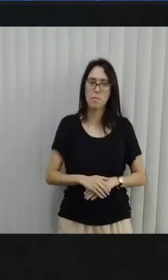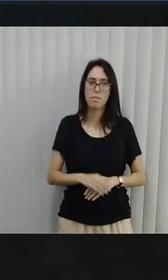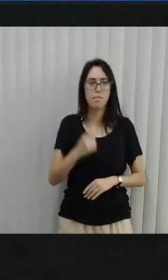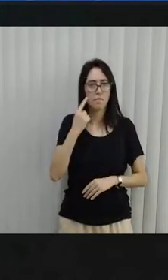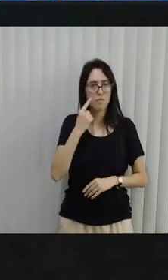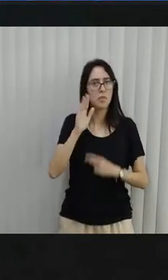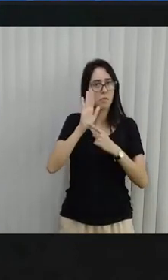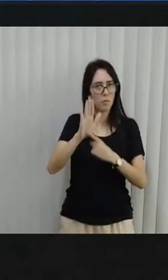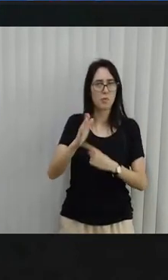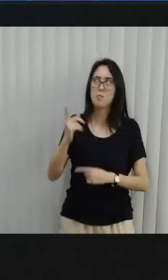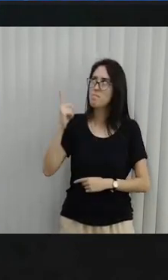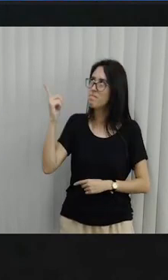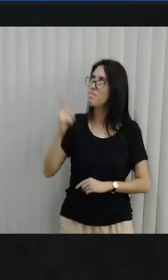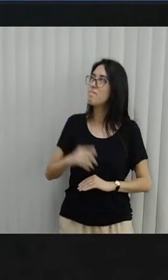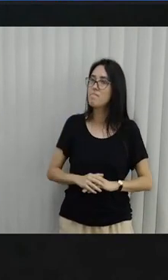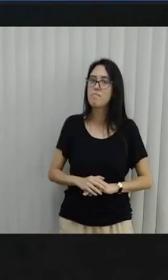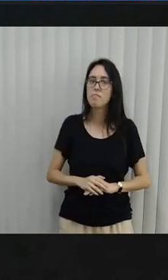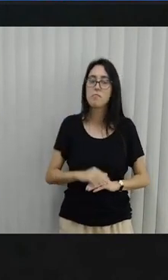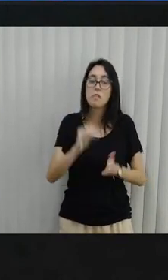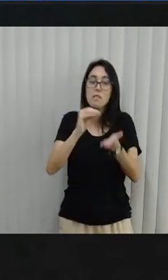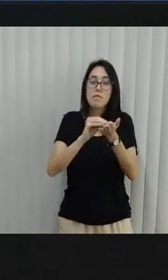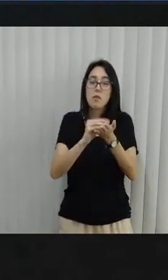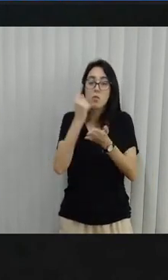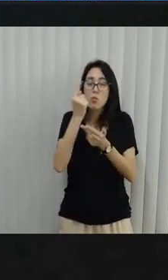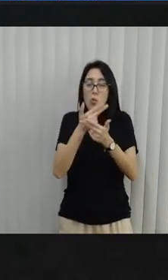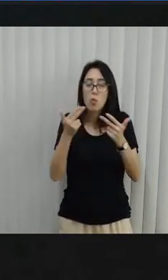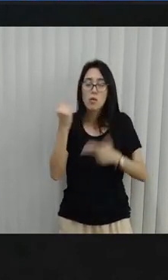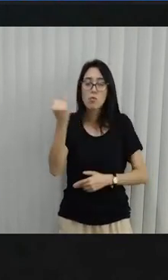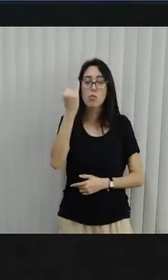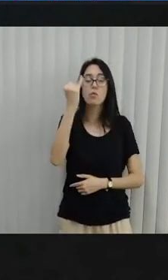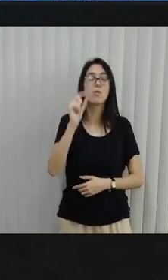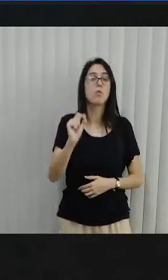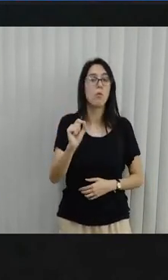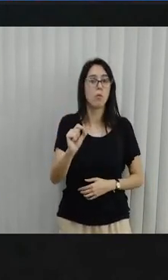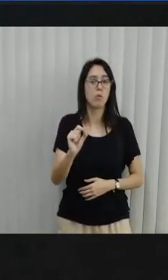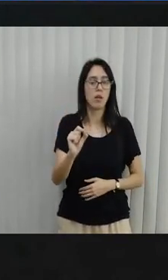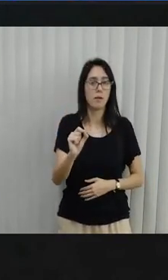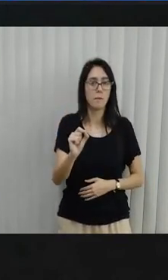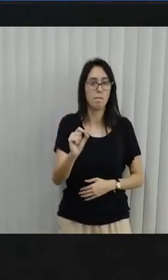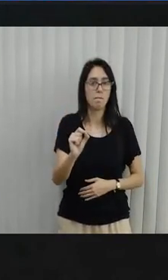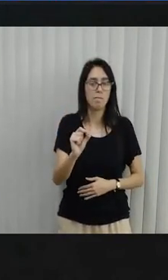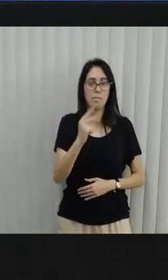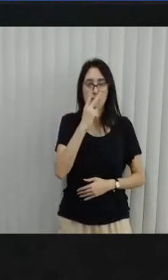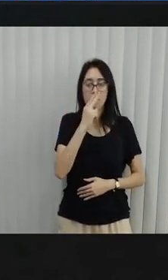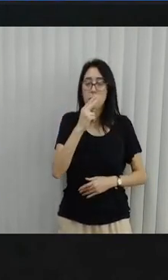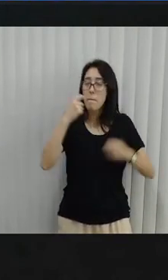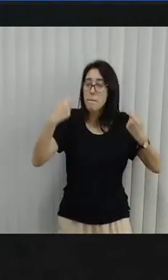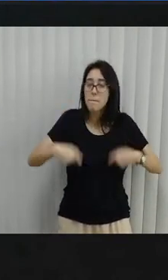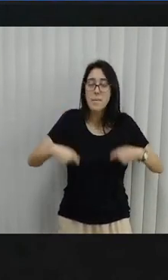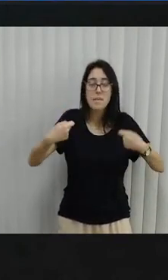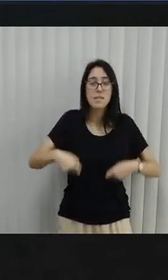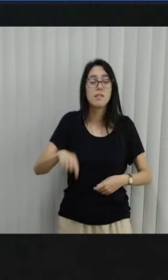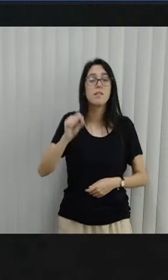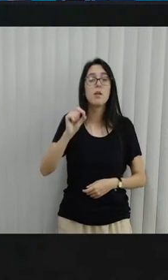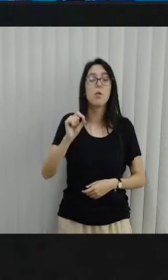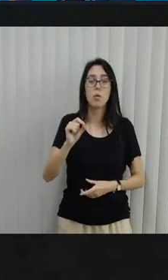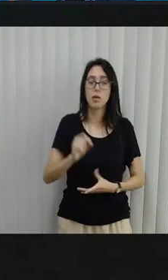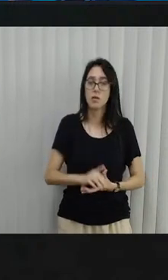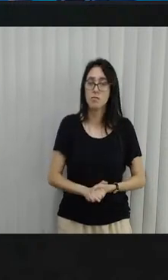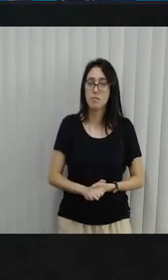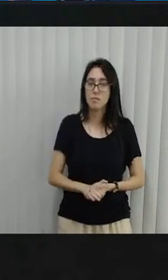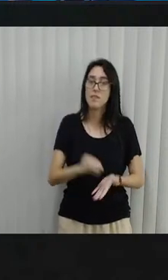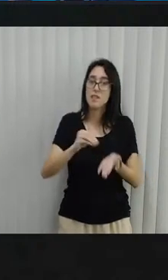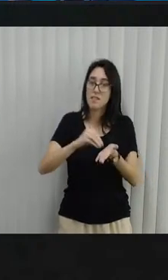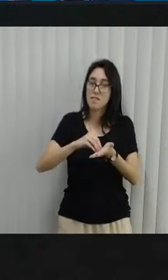cacto está aparecendo. Falta a gente fazer uma coisa importante, hein? O que é agora? O que o nosso jogo está precisando acontecer? Falta o